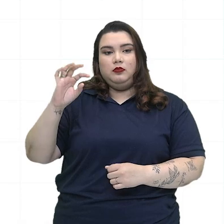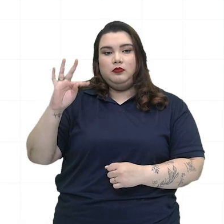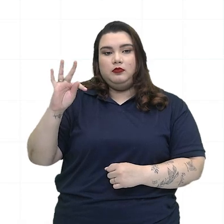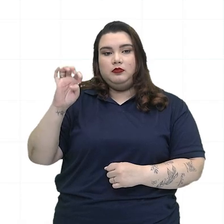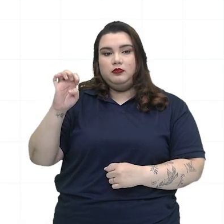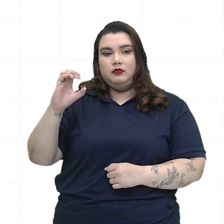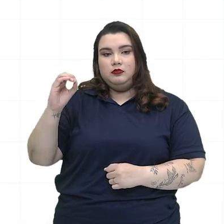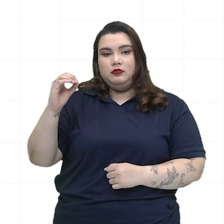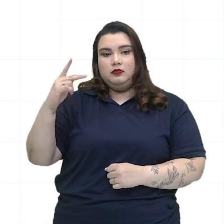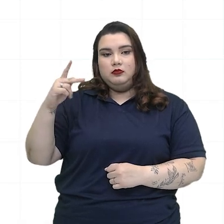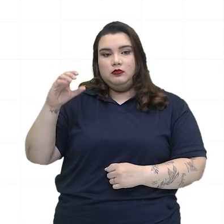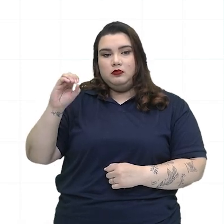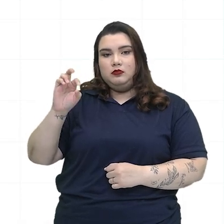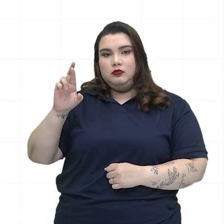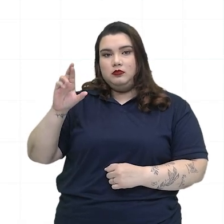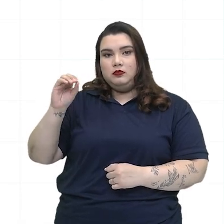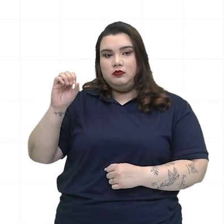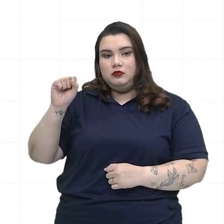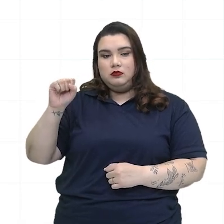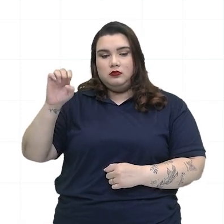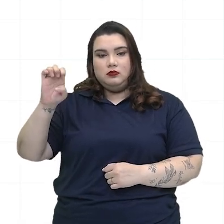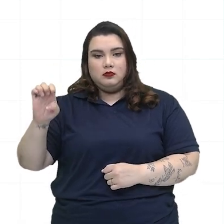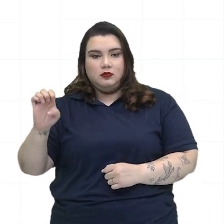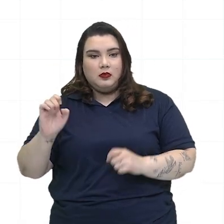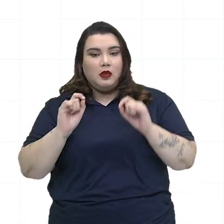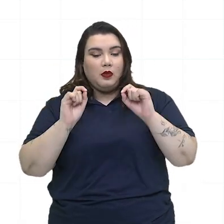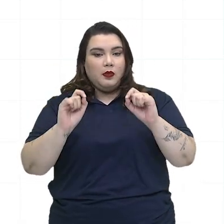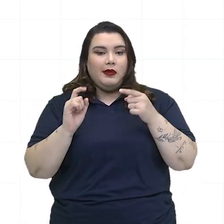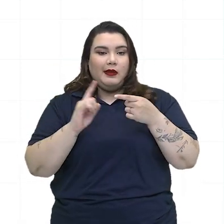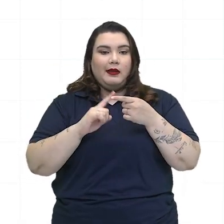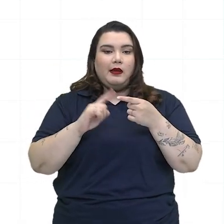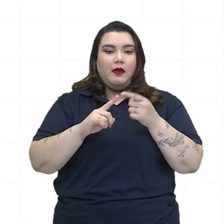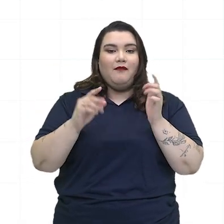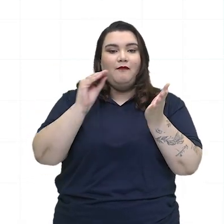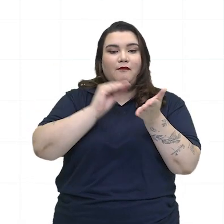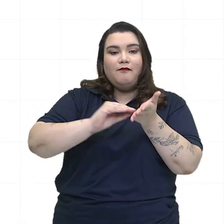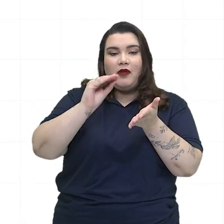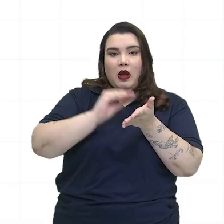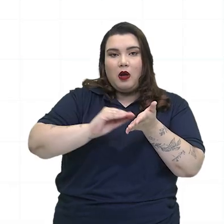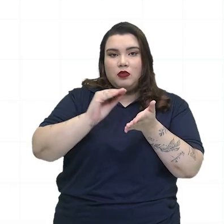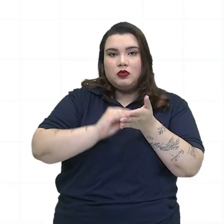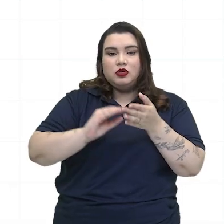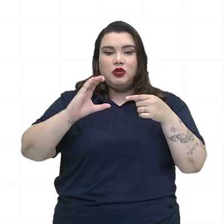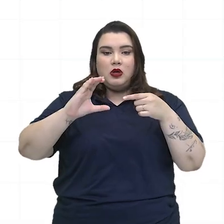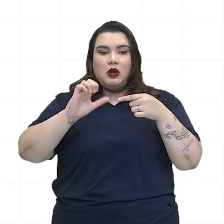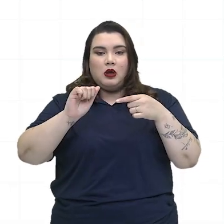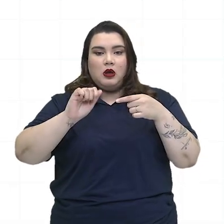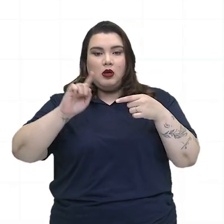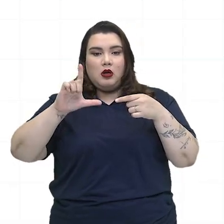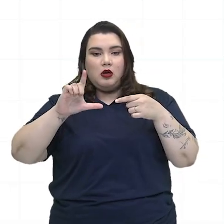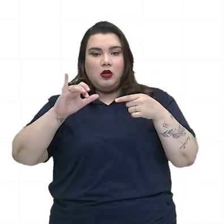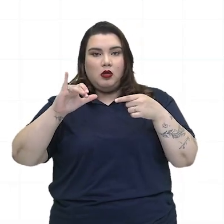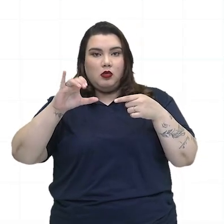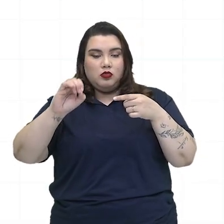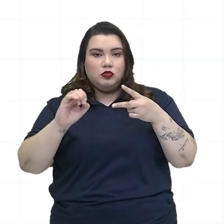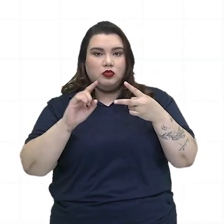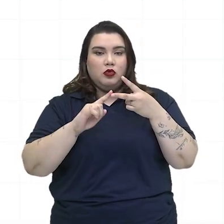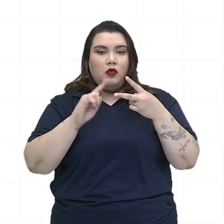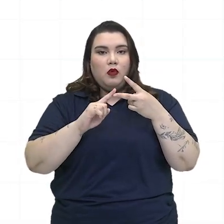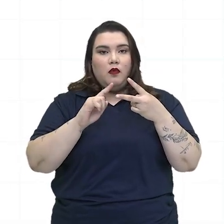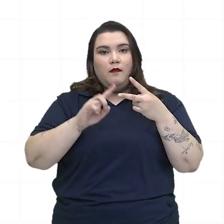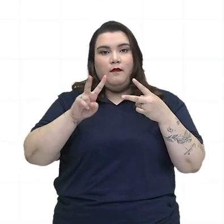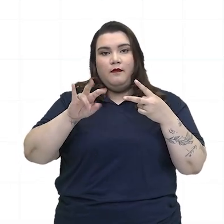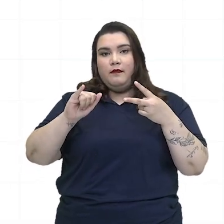a osteoporose? É a perda da densidade óssea devido à falta de cálcio e vitamina